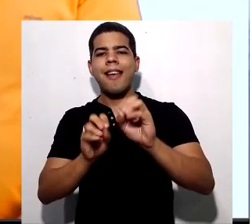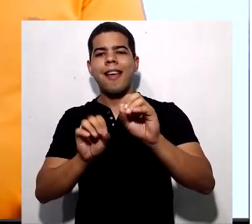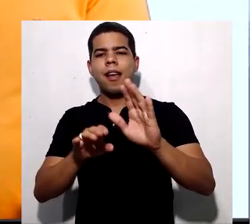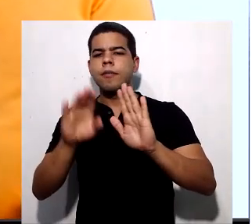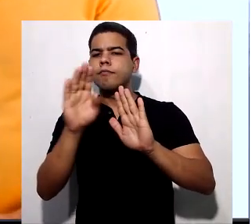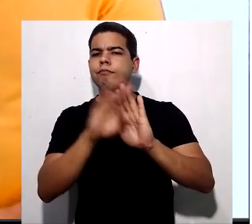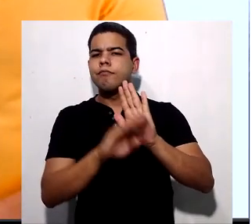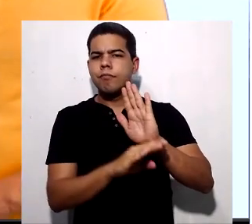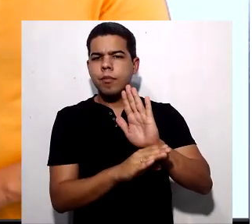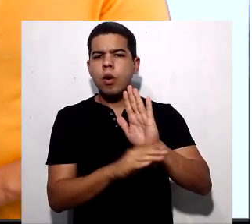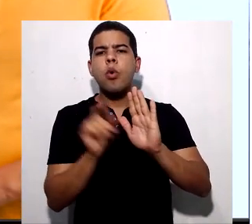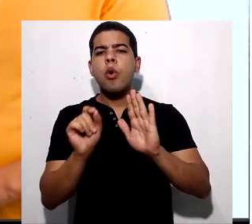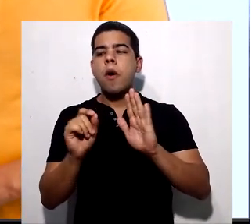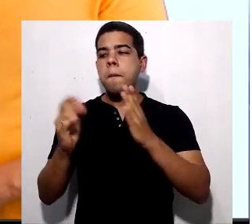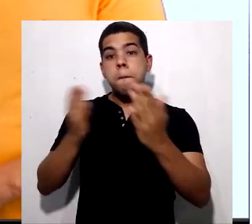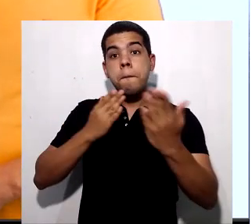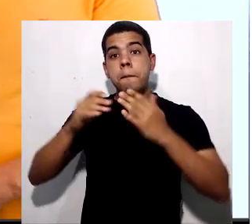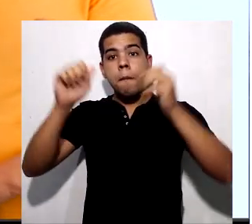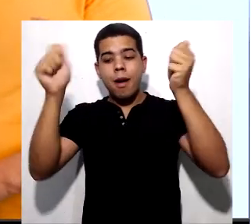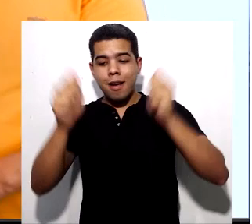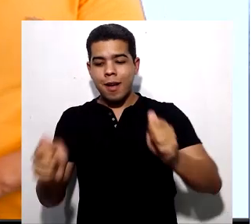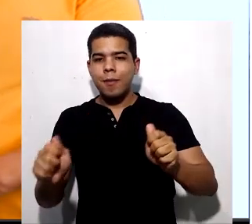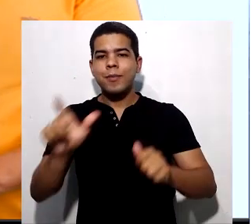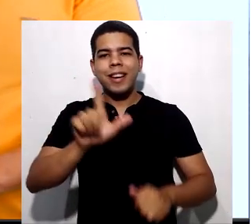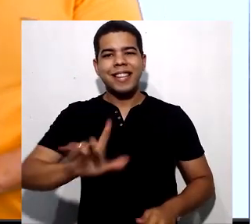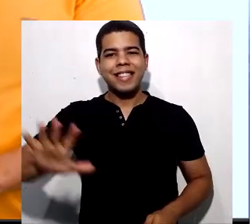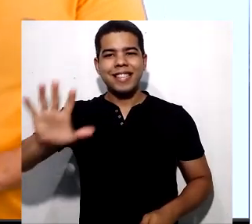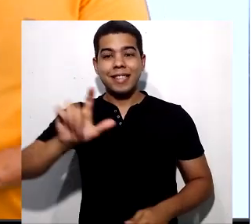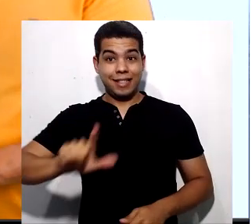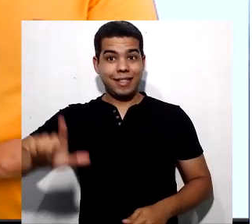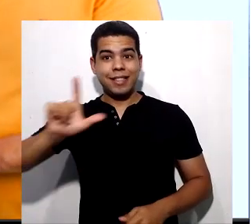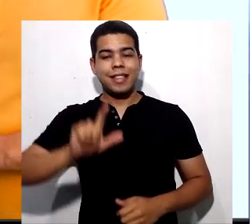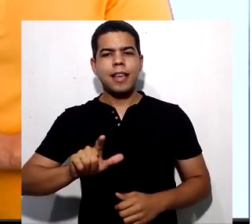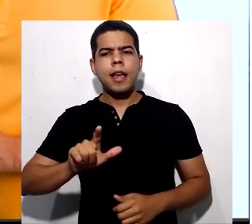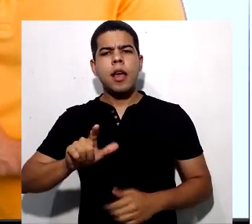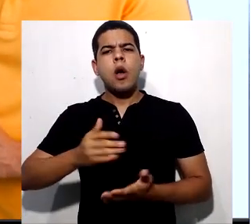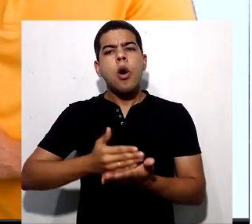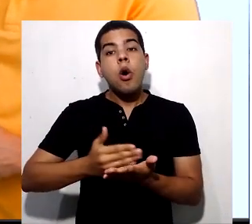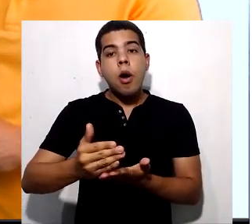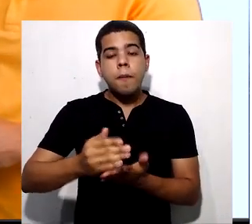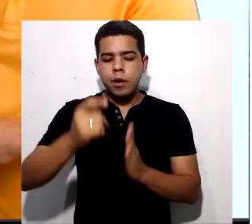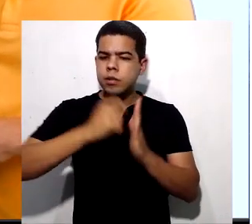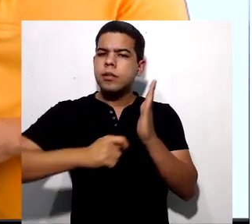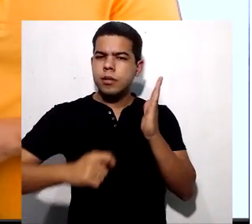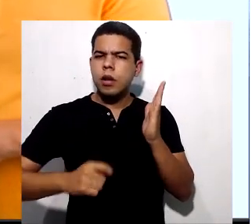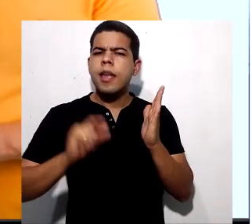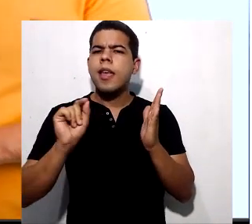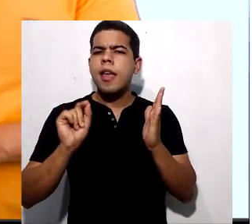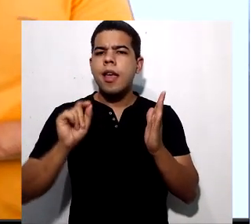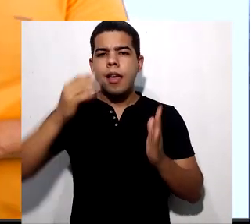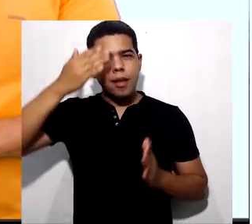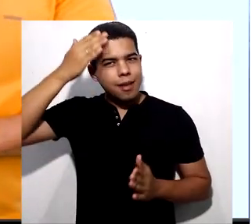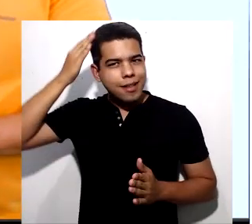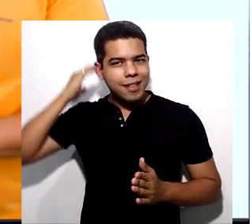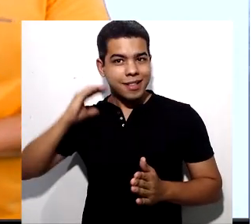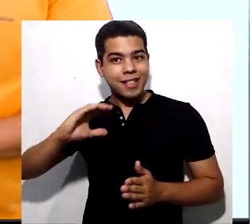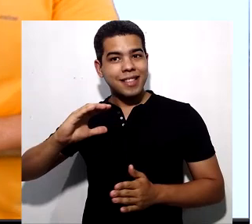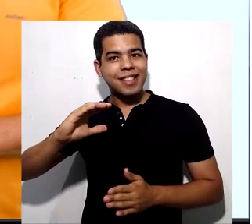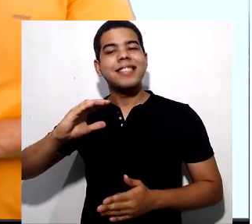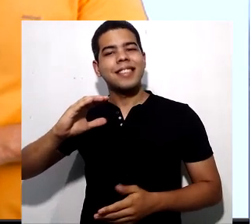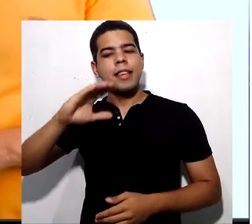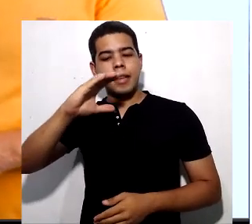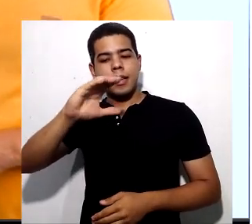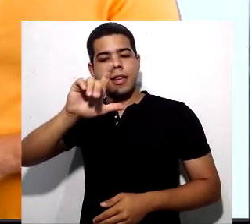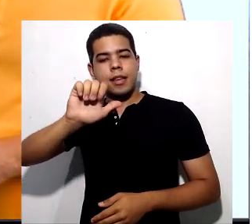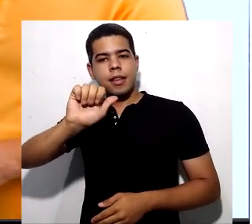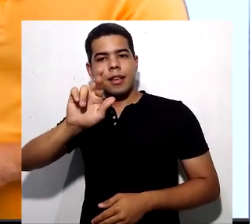da série Papo Artístico Literário. E vamos iniciar com a escritora Clarice Lispector. Mas antes de falarmos um pouco sobre